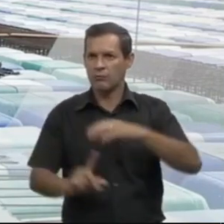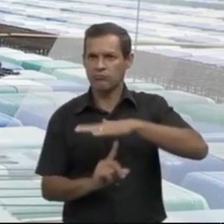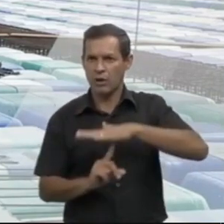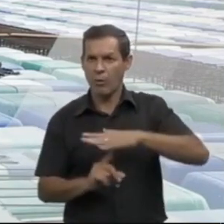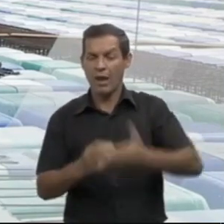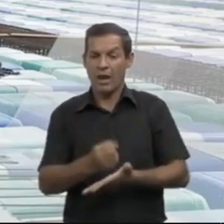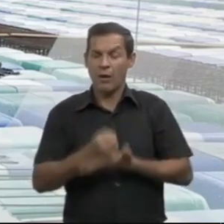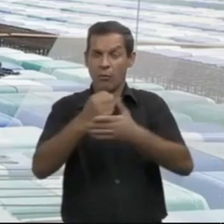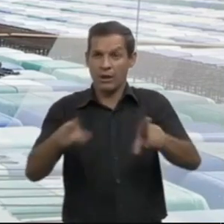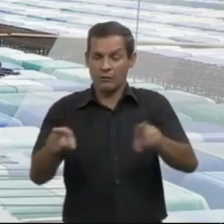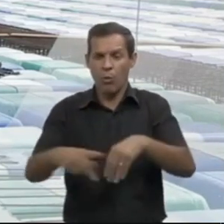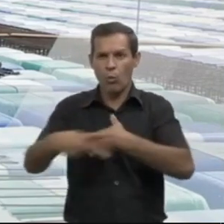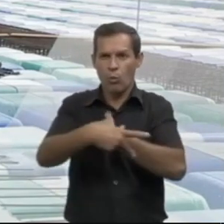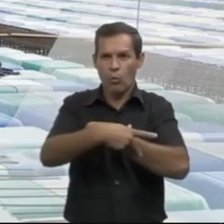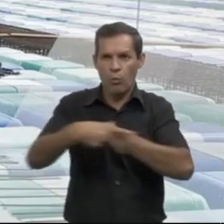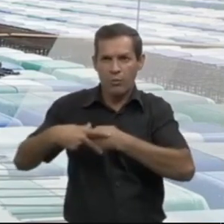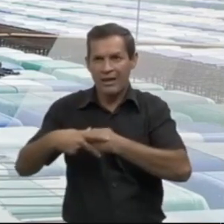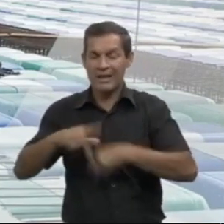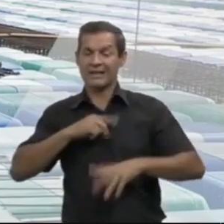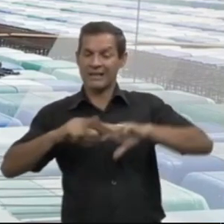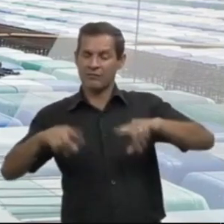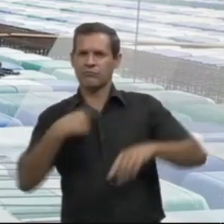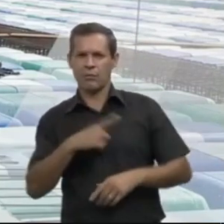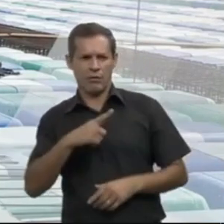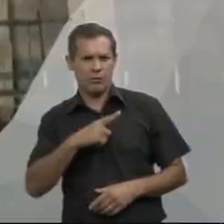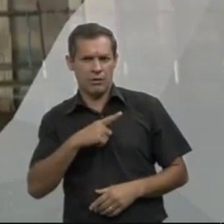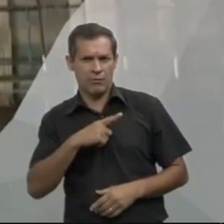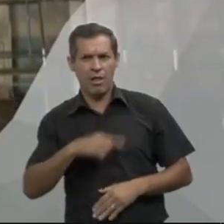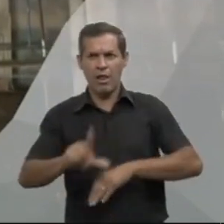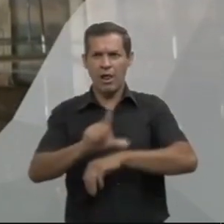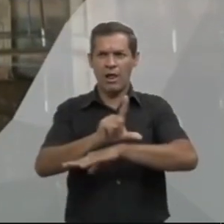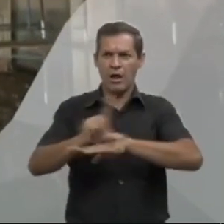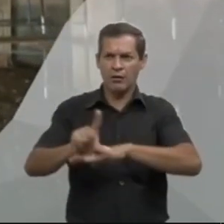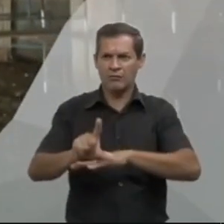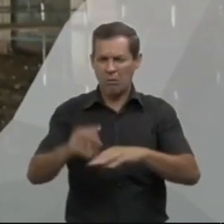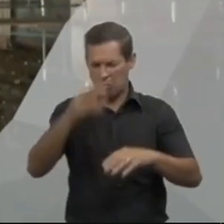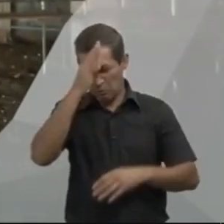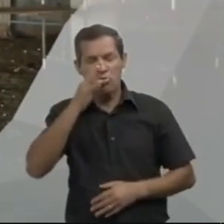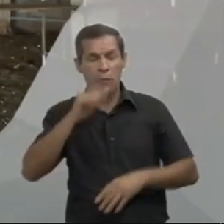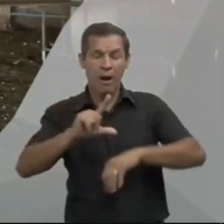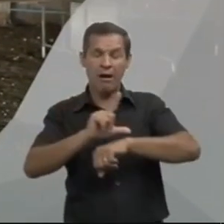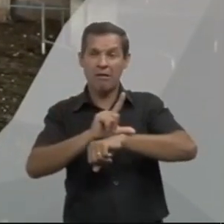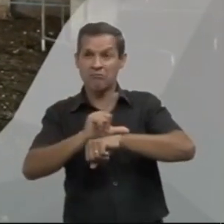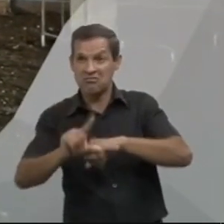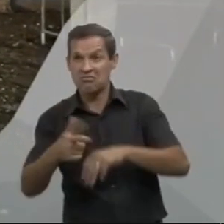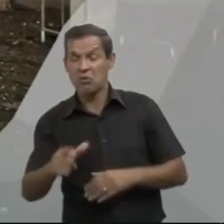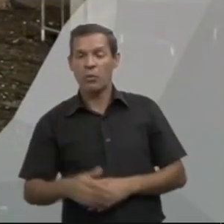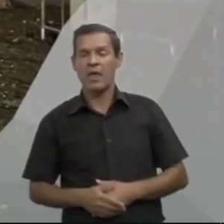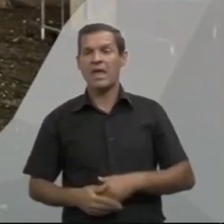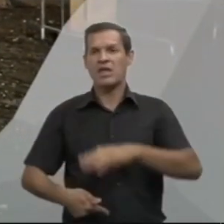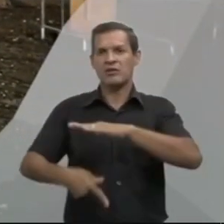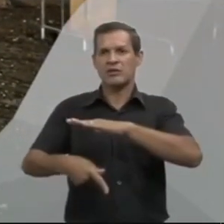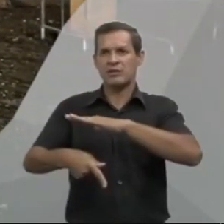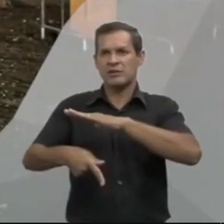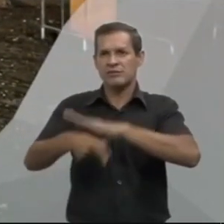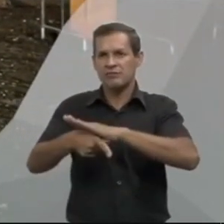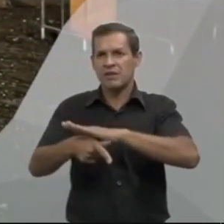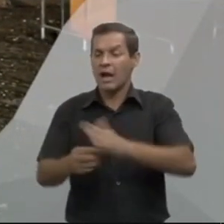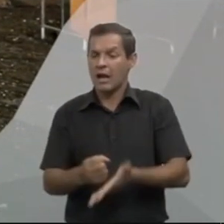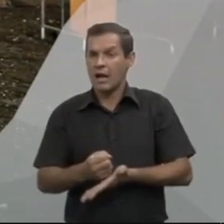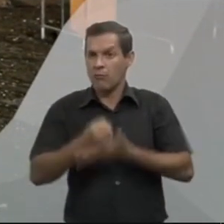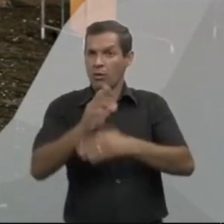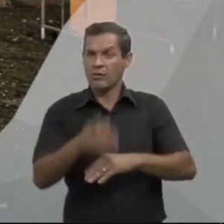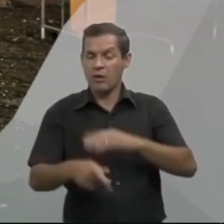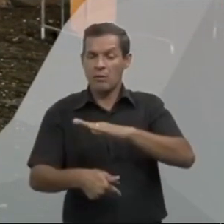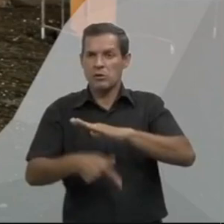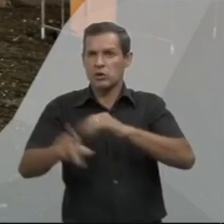apoiada diretamente sobre os pilares. A diferença que a gente tem em relação às lajes convencionais é que essa laje não tem vigas, ou seja, ela apoia diretamente no